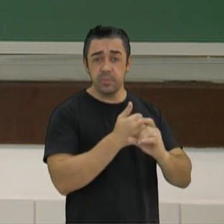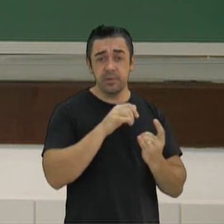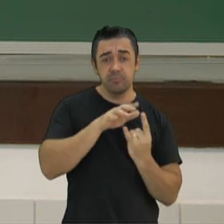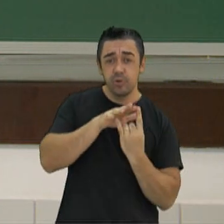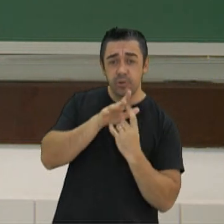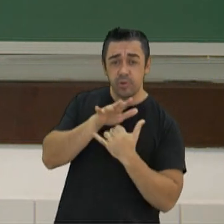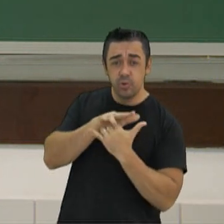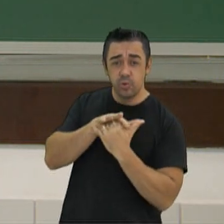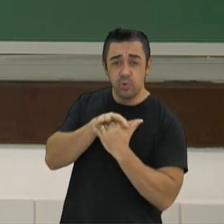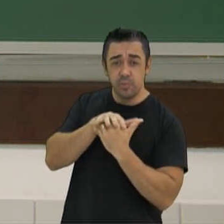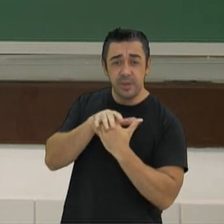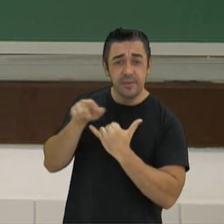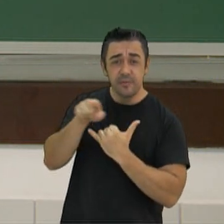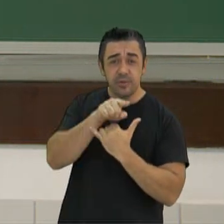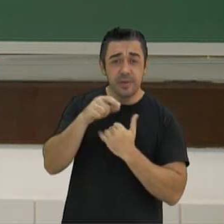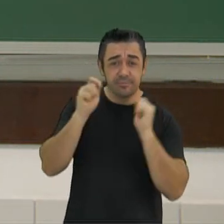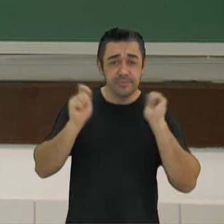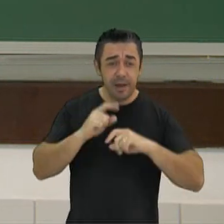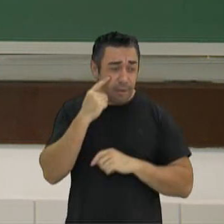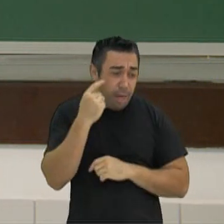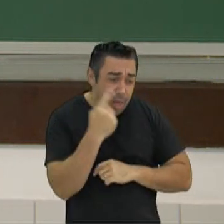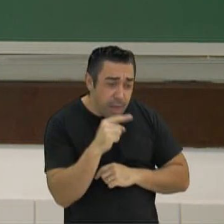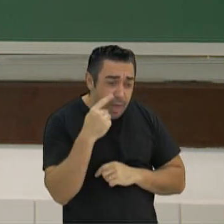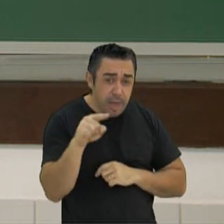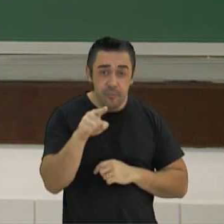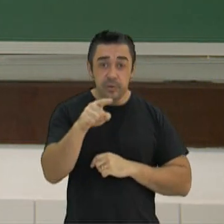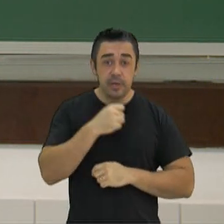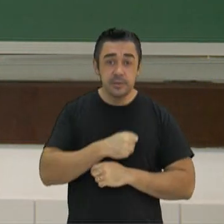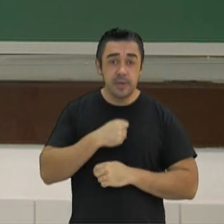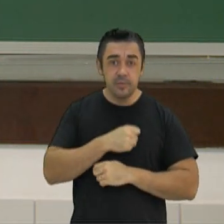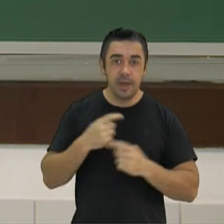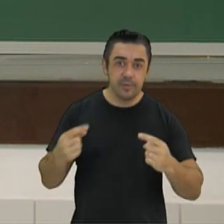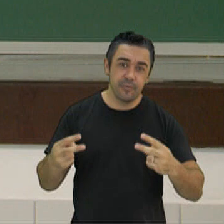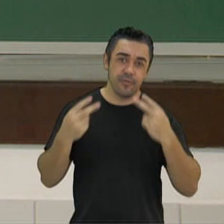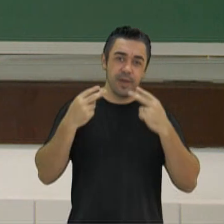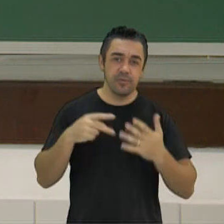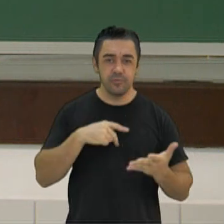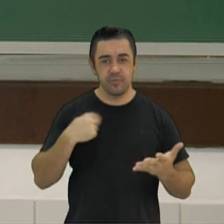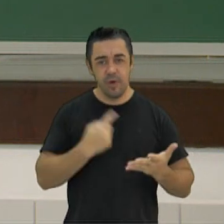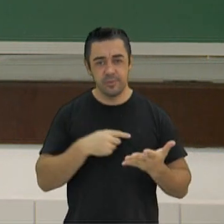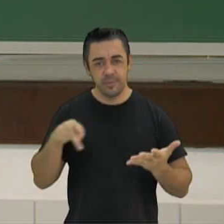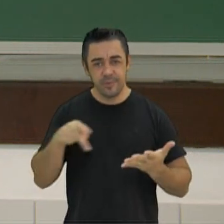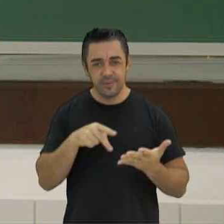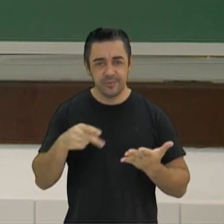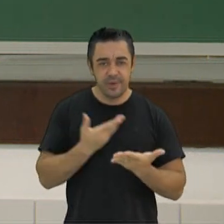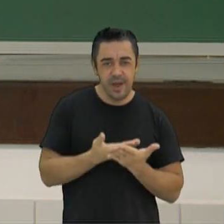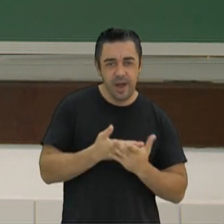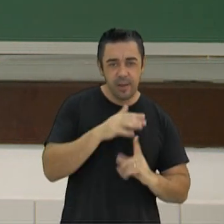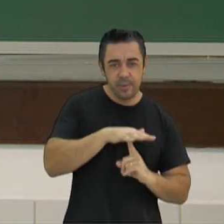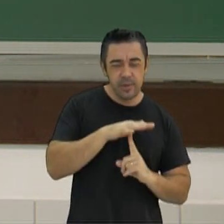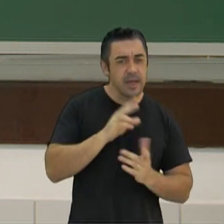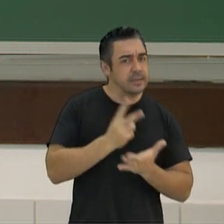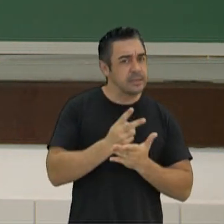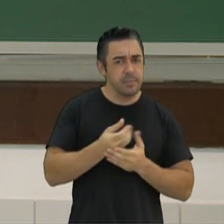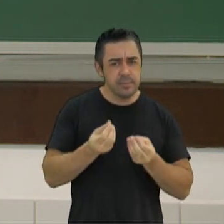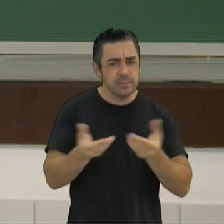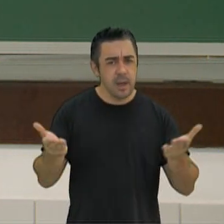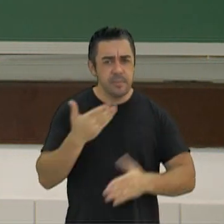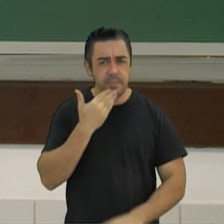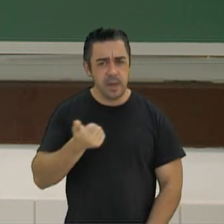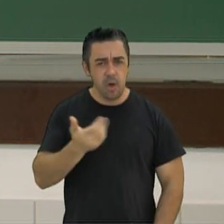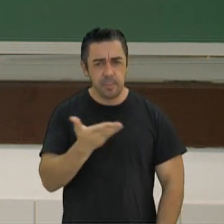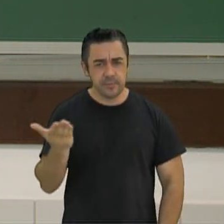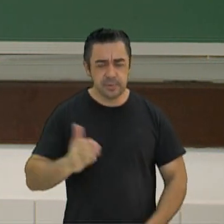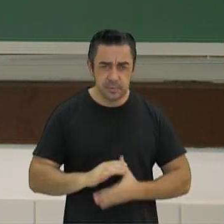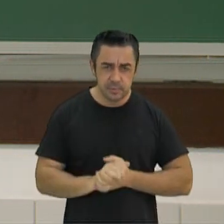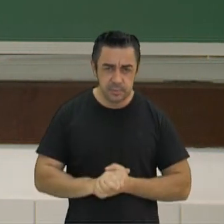você assistir na hora que você quiser e tiver saudade de nós aqui, professores do Aula Paraná, que estamos levando sempre o melhor para